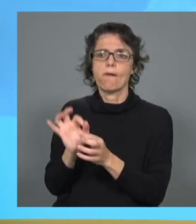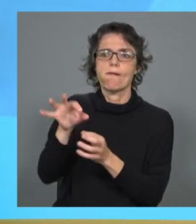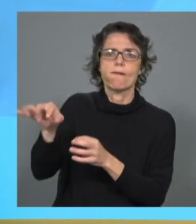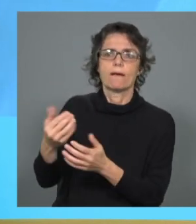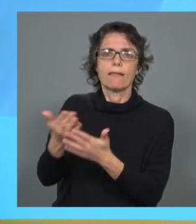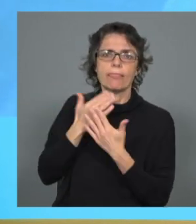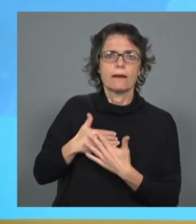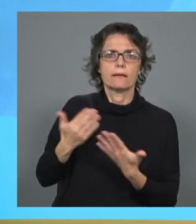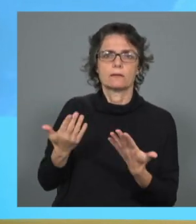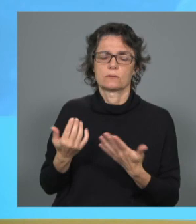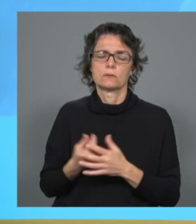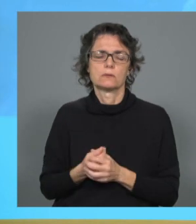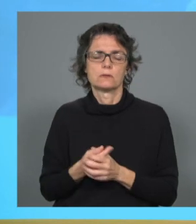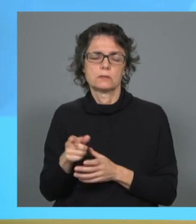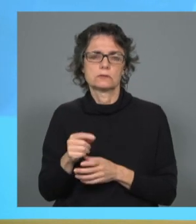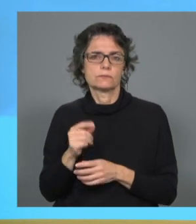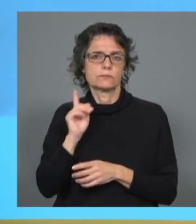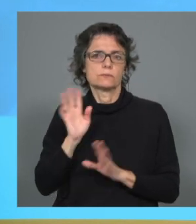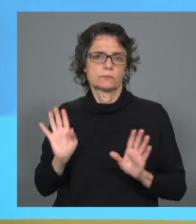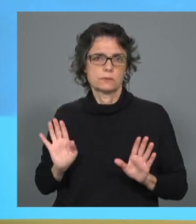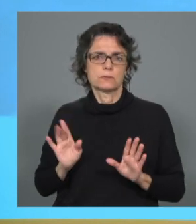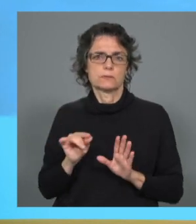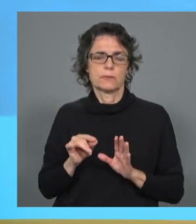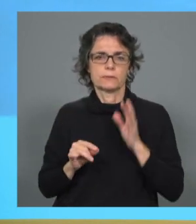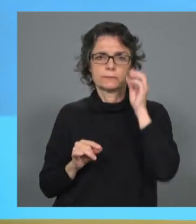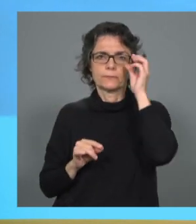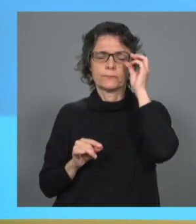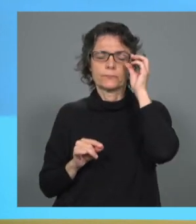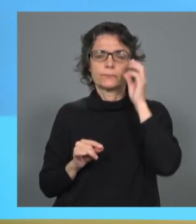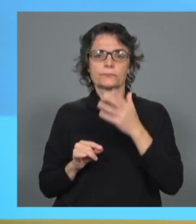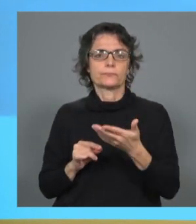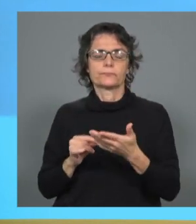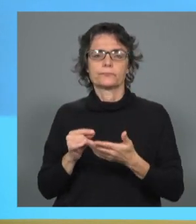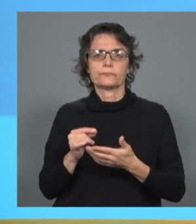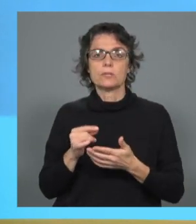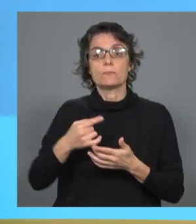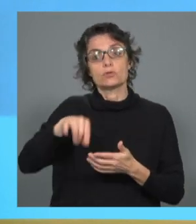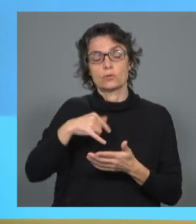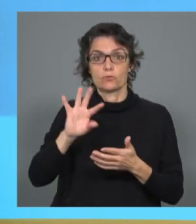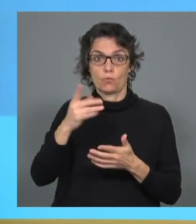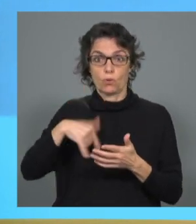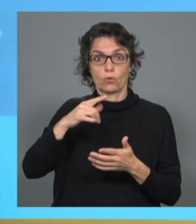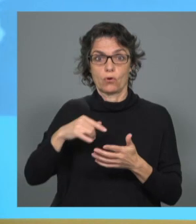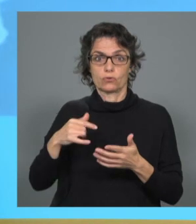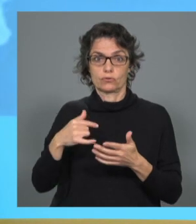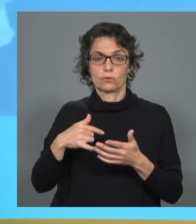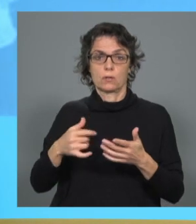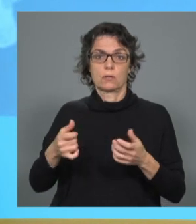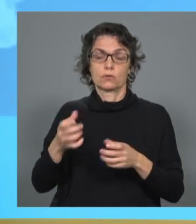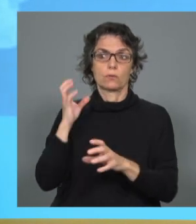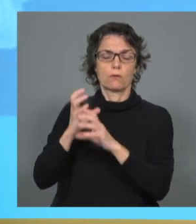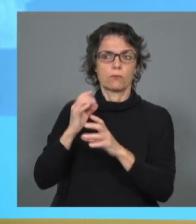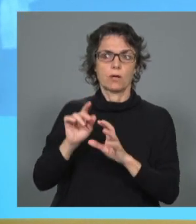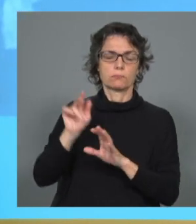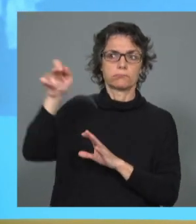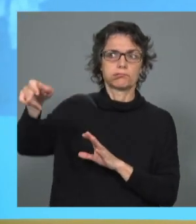facilitaram algumas coisas assim de última hora que foi preciso. Mas sim, o chegar lá para mim foi, eu ia na viagem para pensar um bocadinho o que é